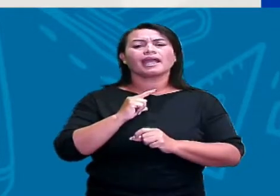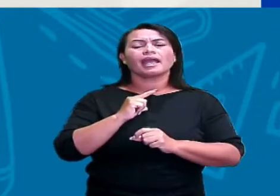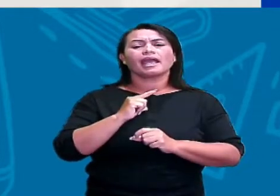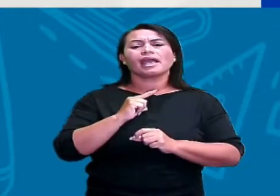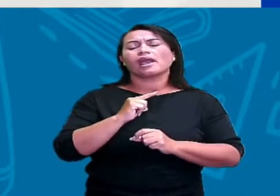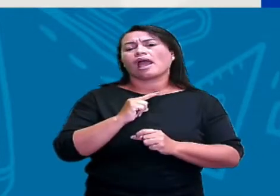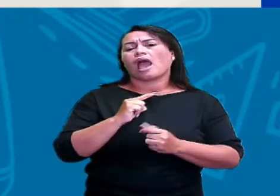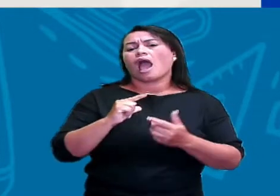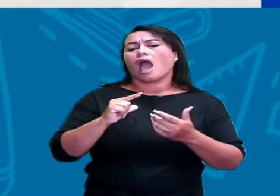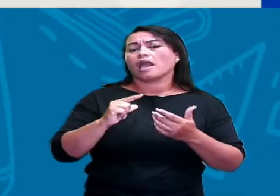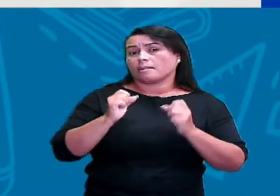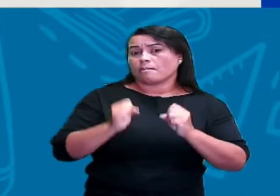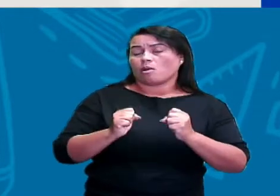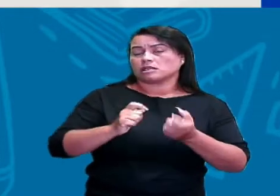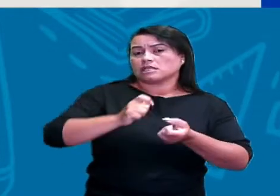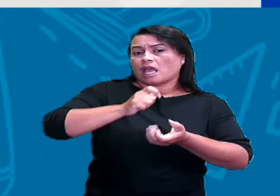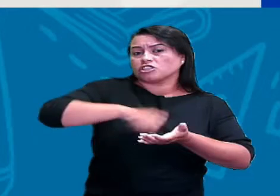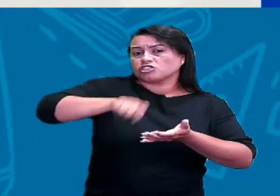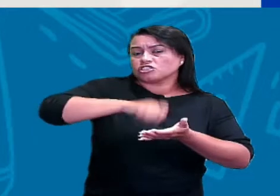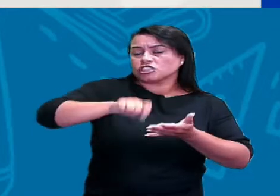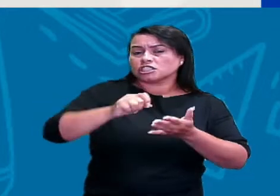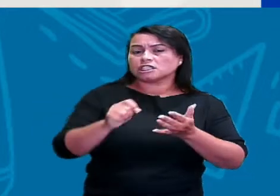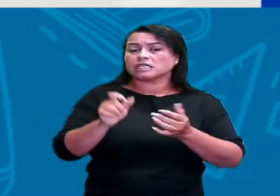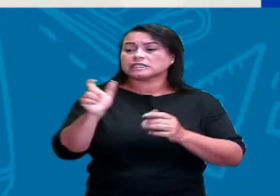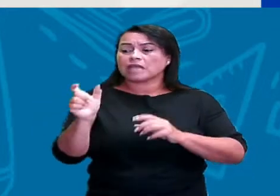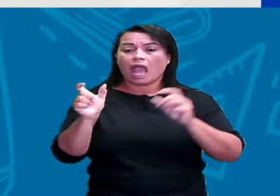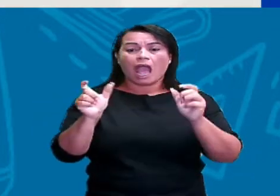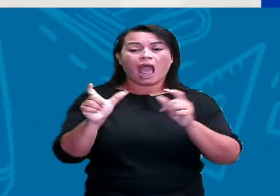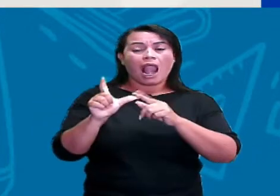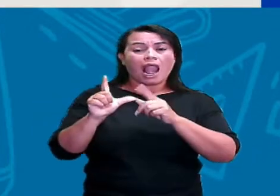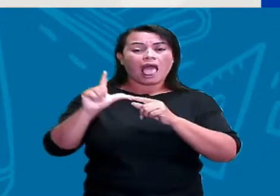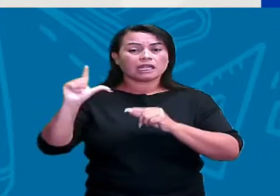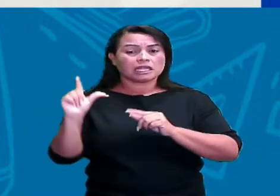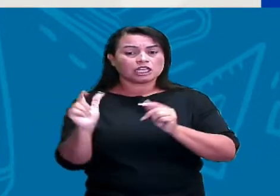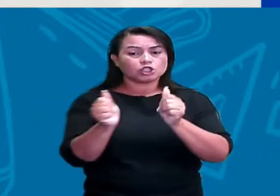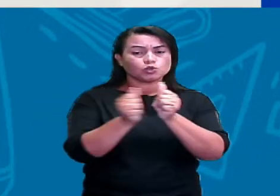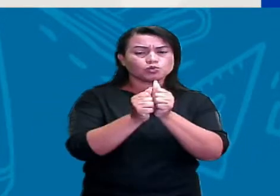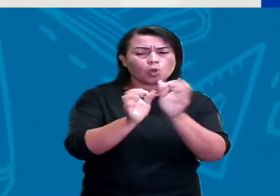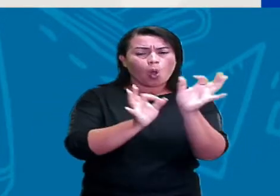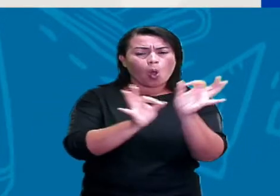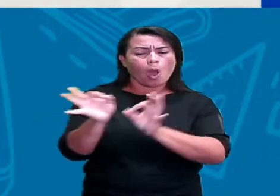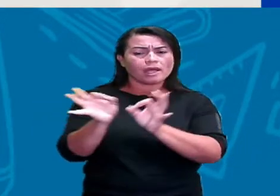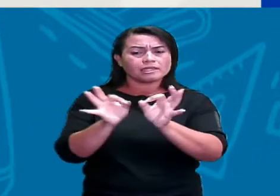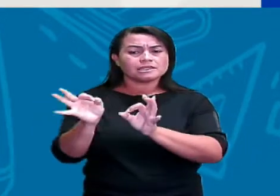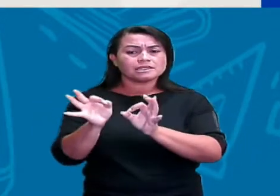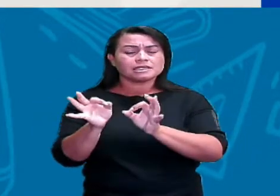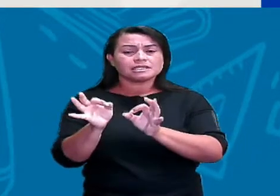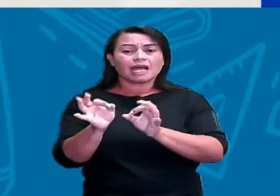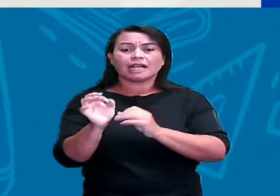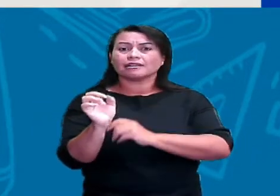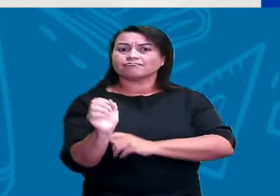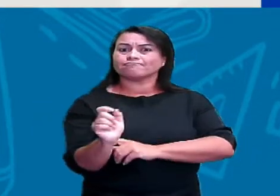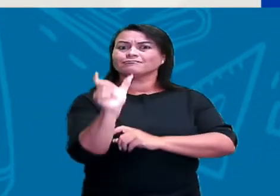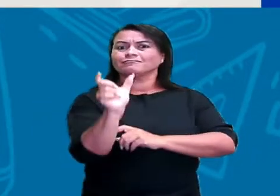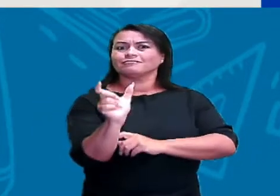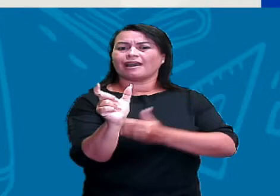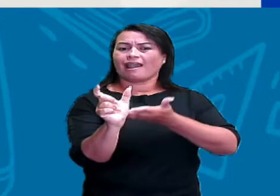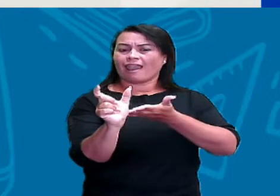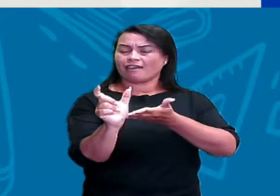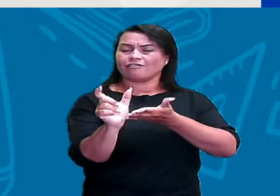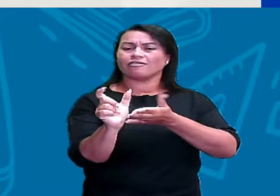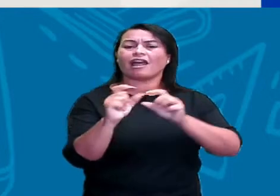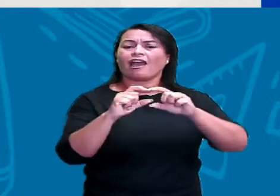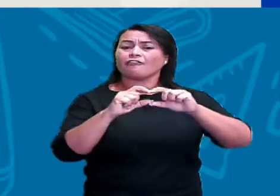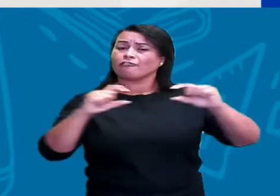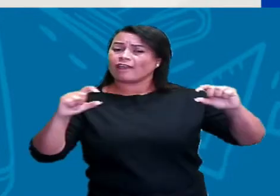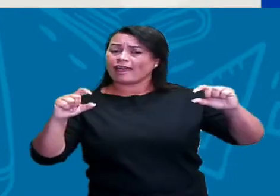tornam possível a escrita. Juntas e de forma ordenada, elas formam a palavra, a